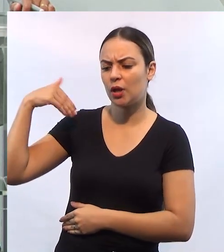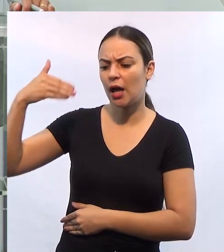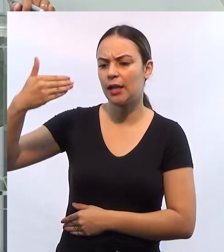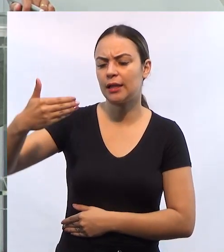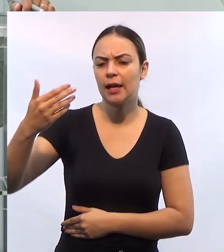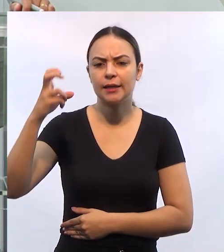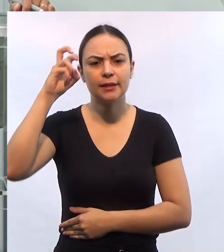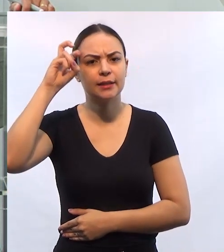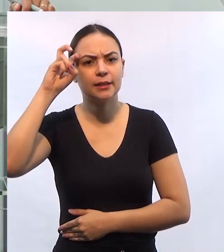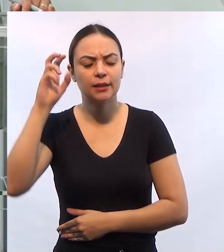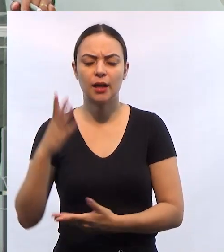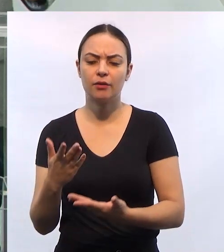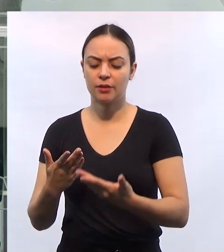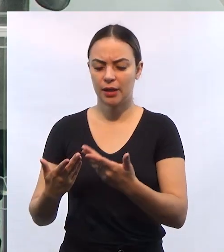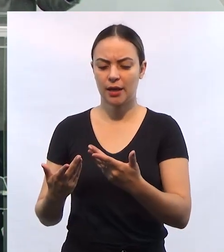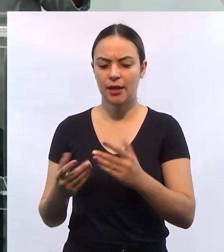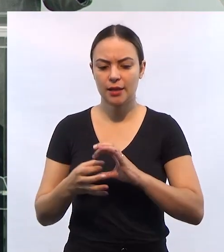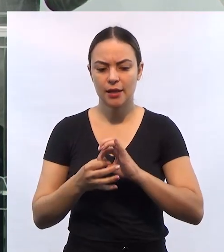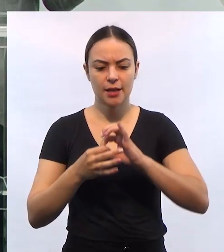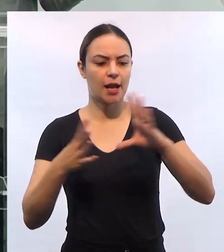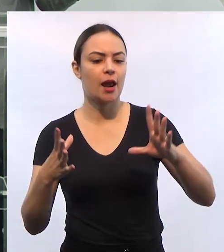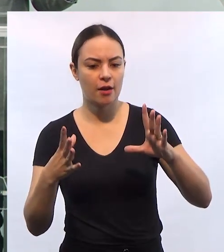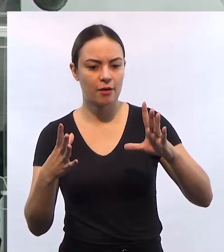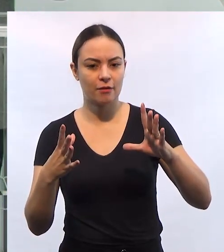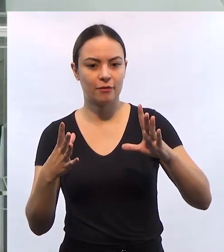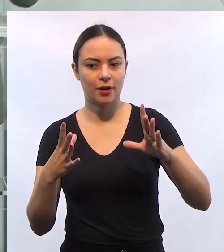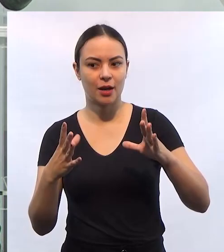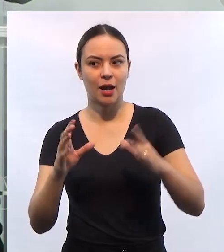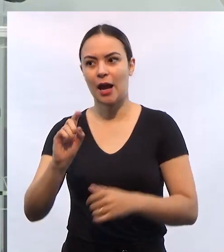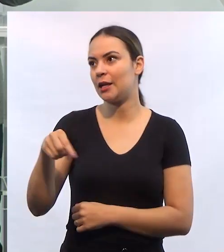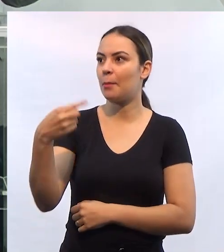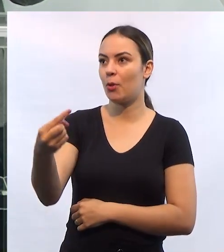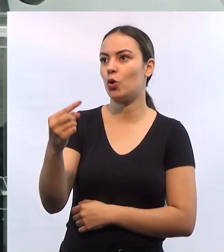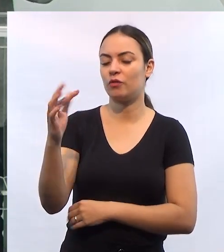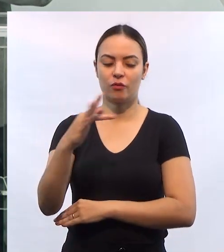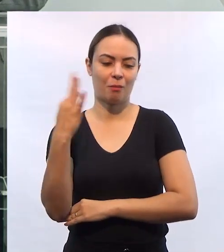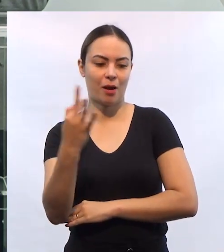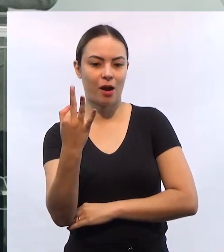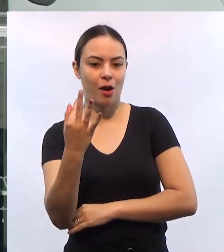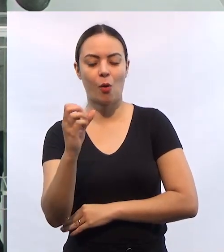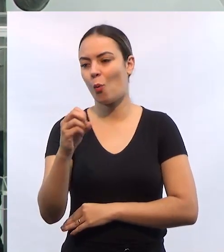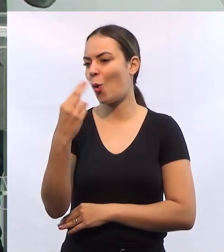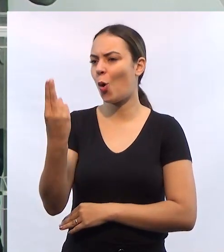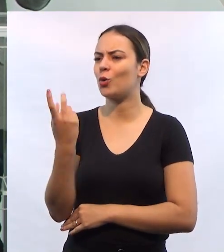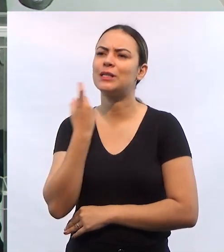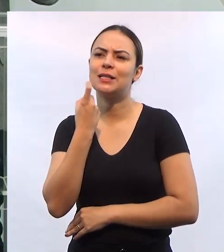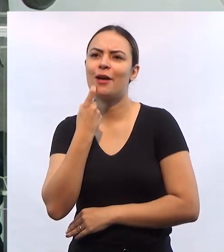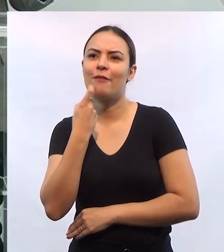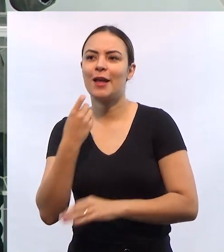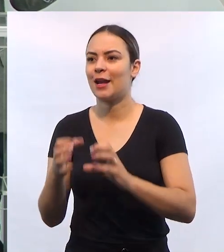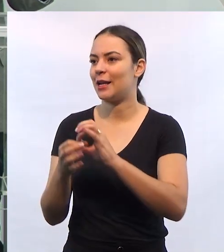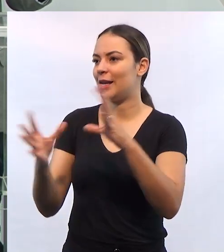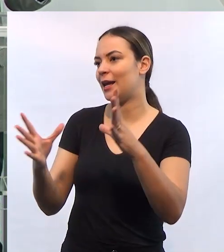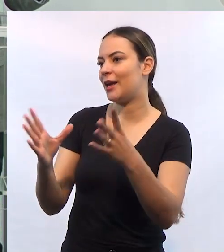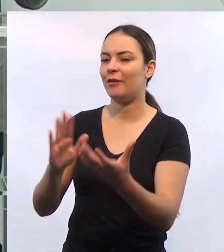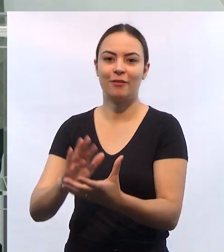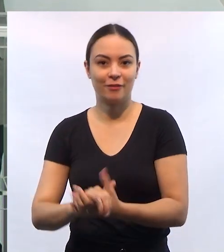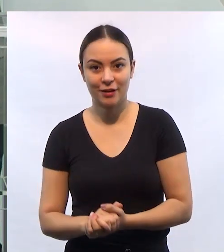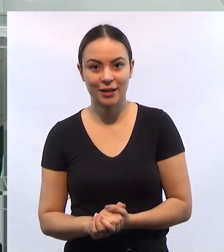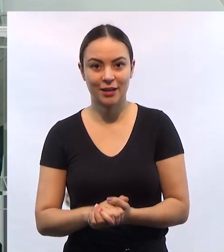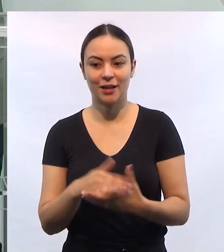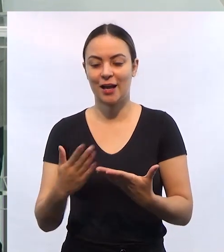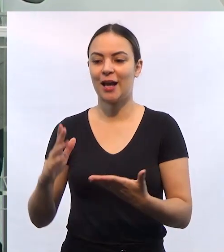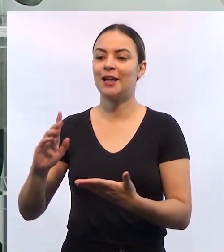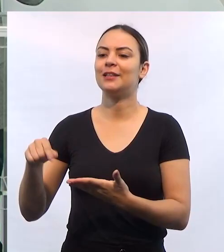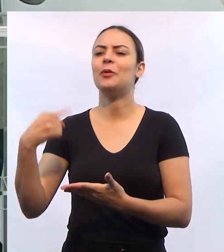quando sai o pagamento, né? Tem gente que já está recebendo Pix aí, ó, por favor, vamos pagar esse negócio aí para nós. Se